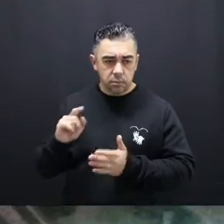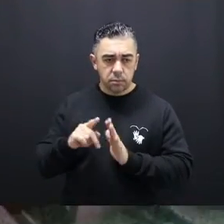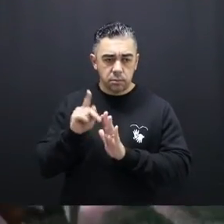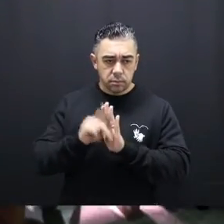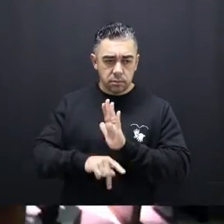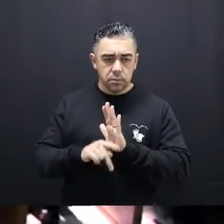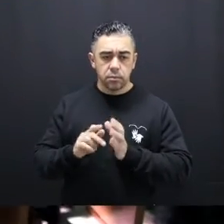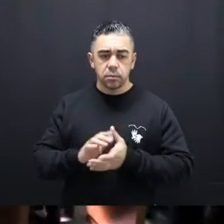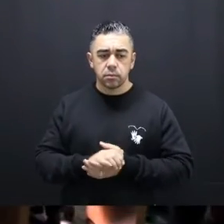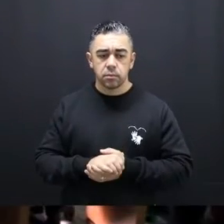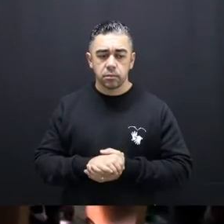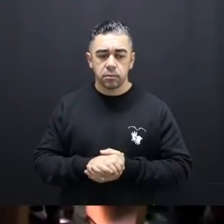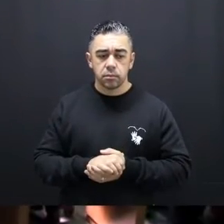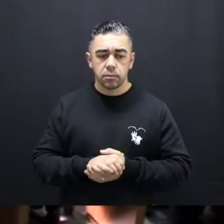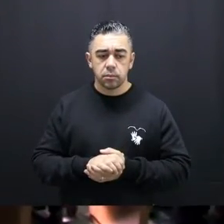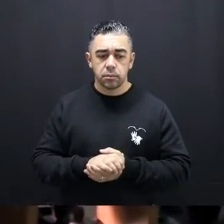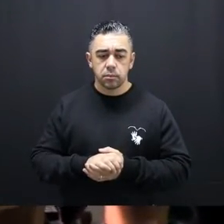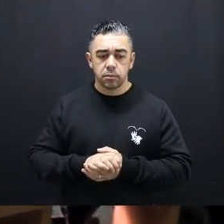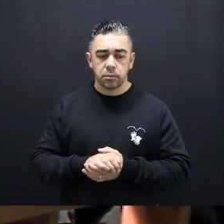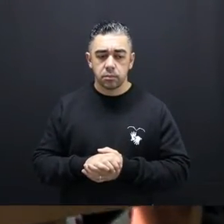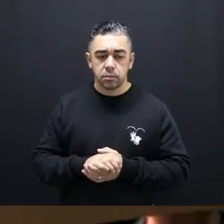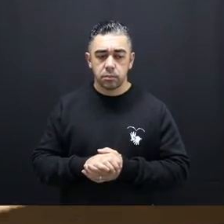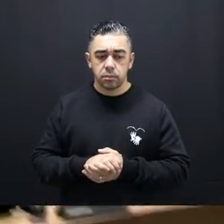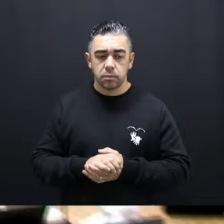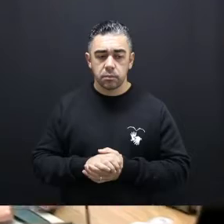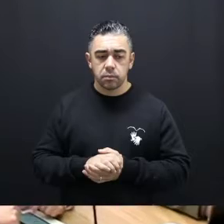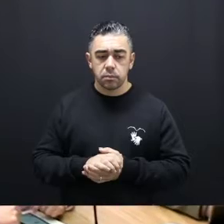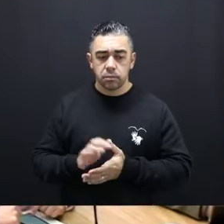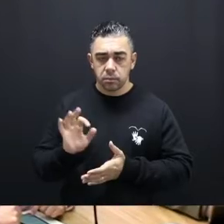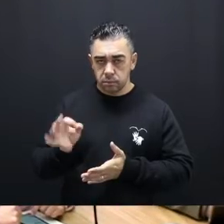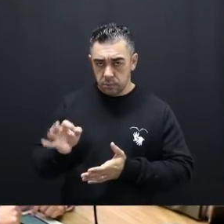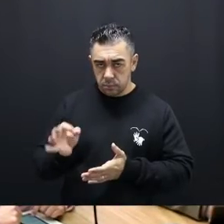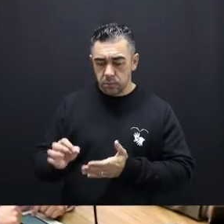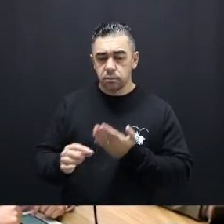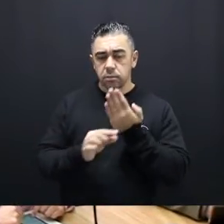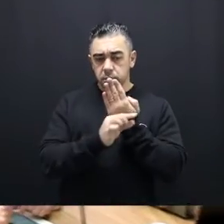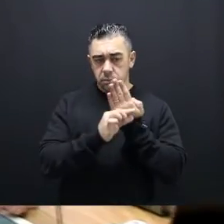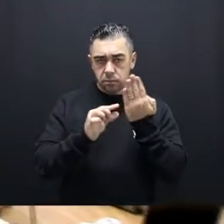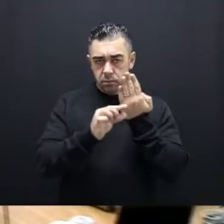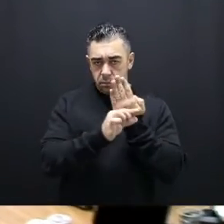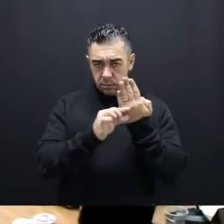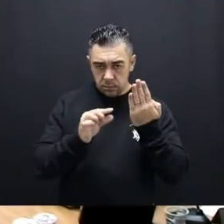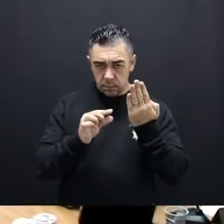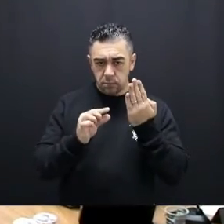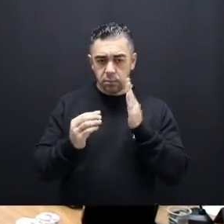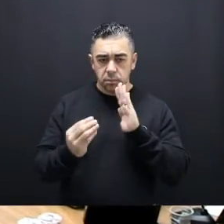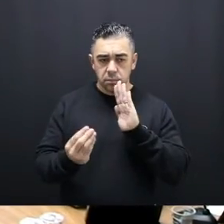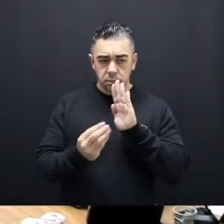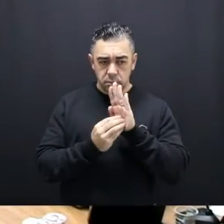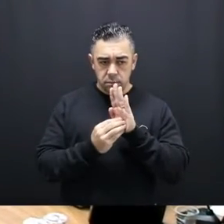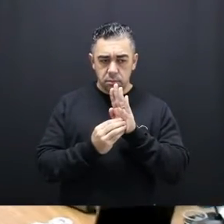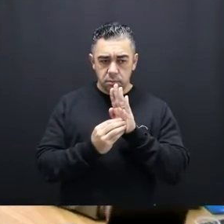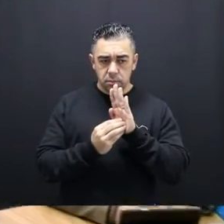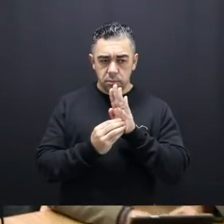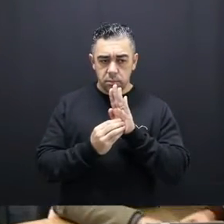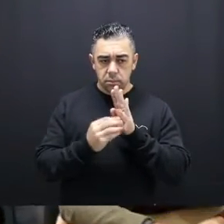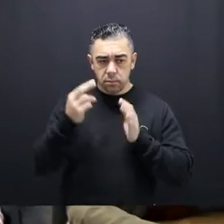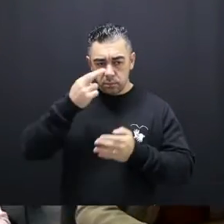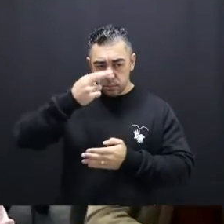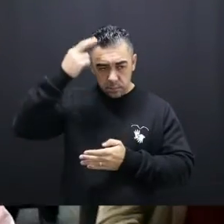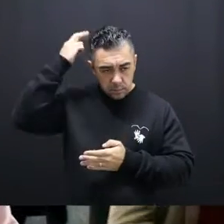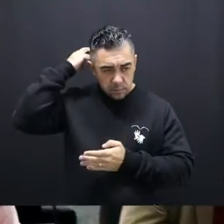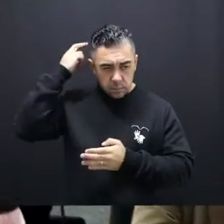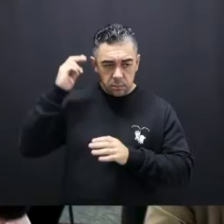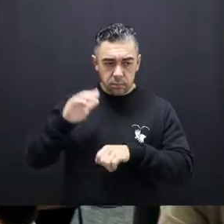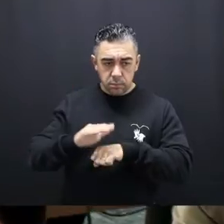projeto é eu certeza dos autores é o vereador Relaxa